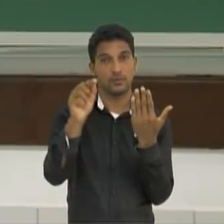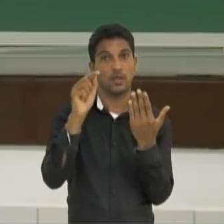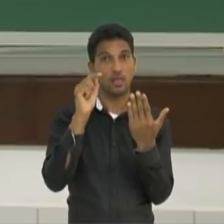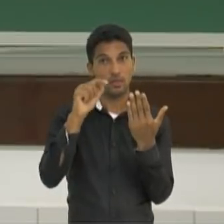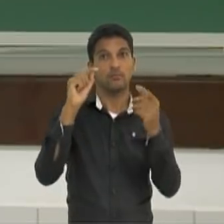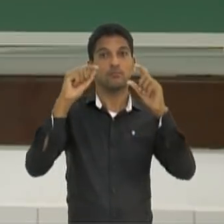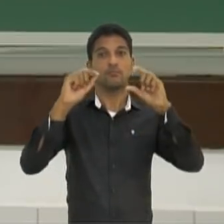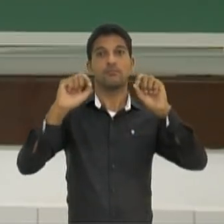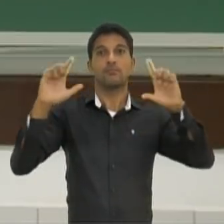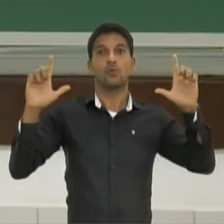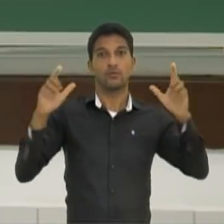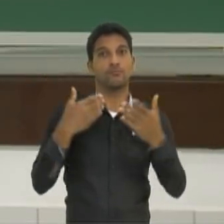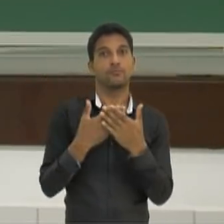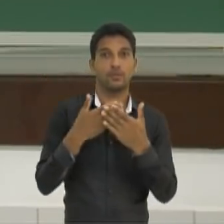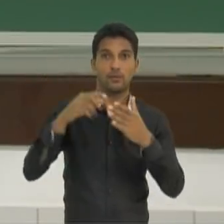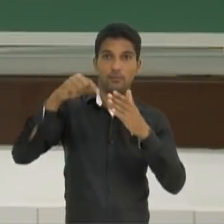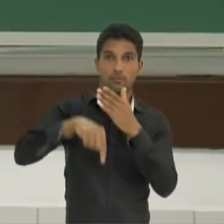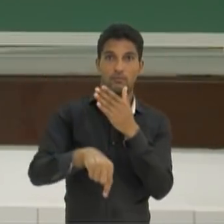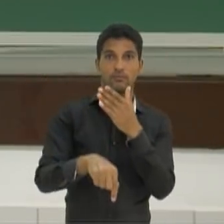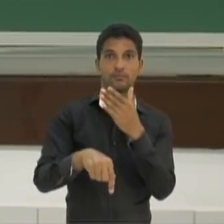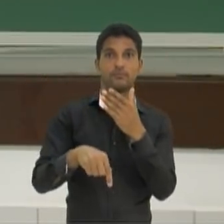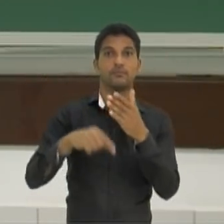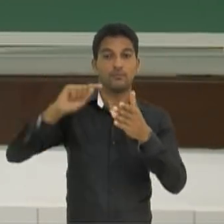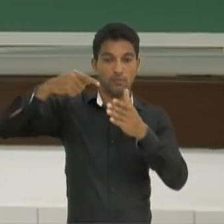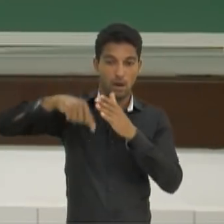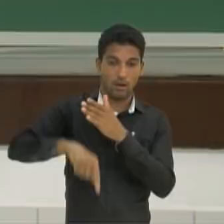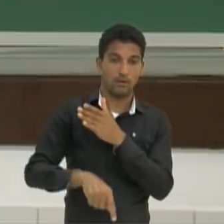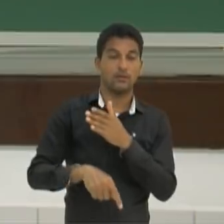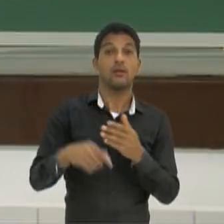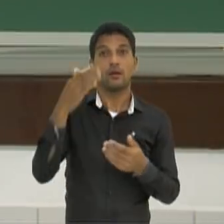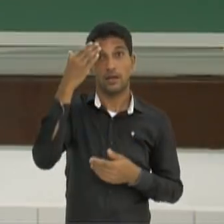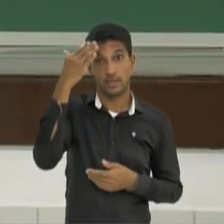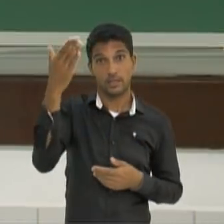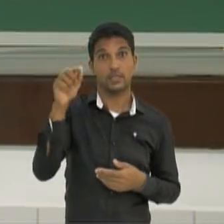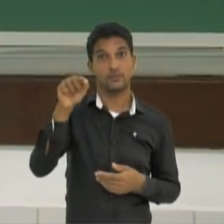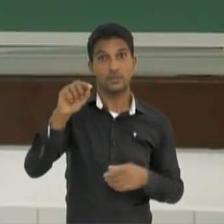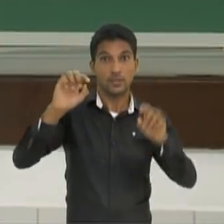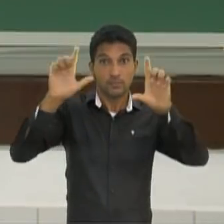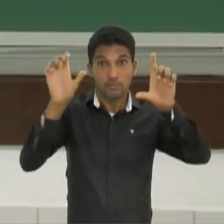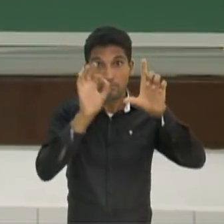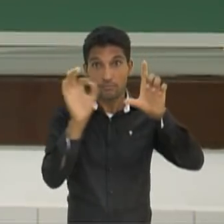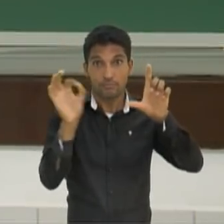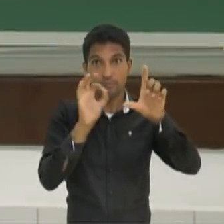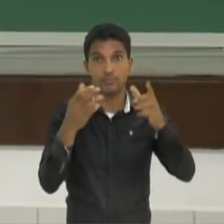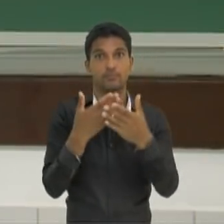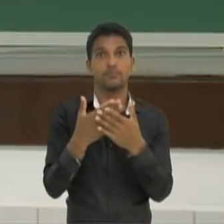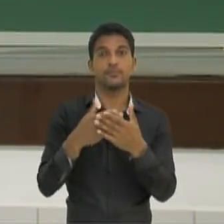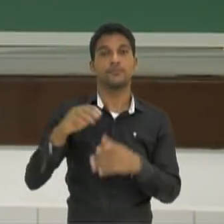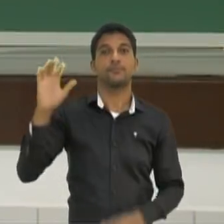estudos. Eu agradeço imensamente a participação de todos vocês e fiquem em casa se puderem.